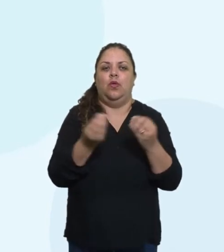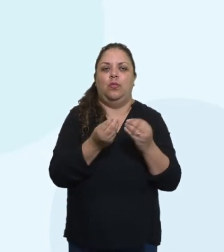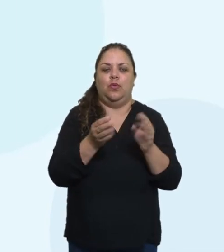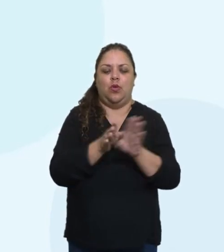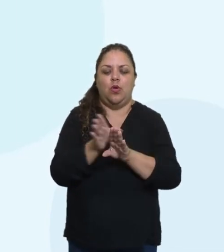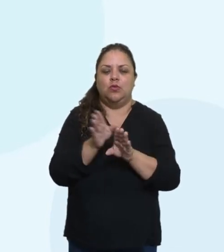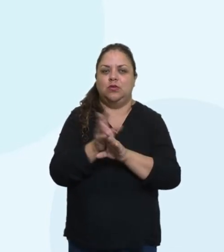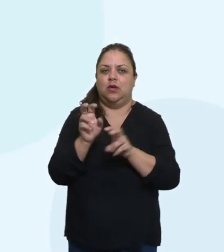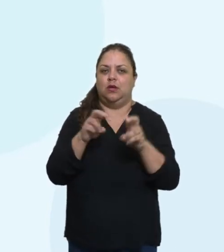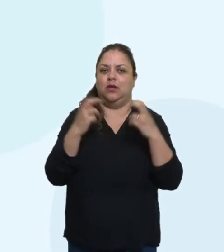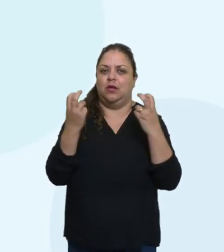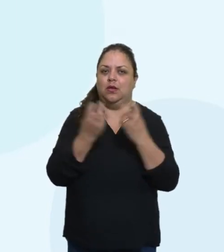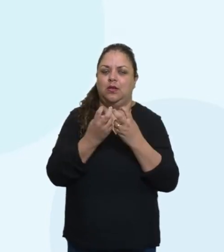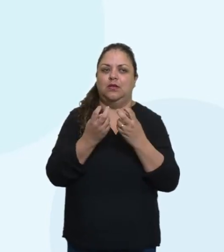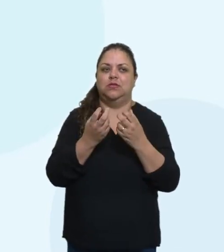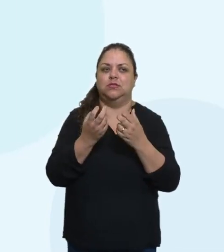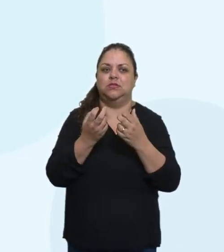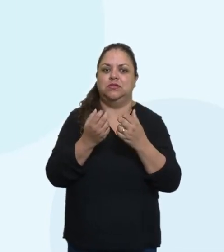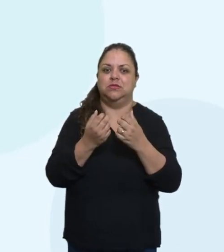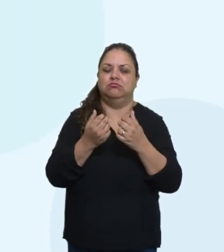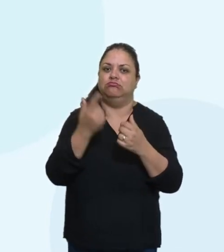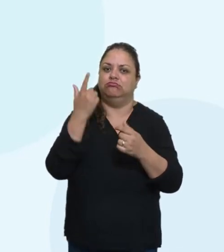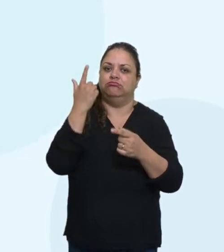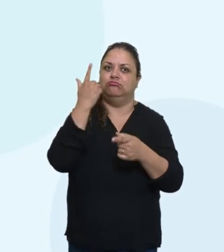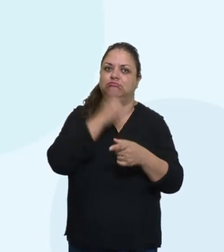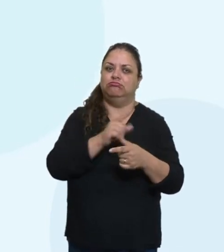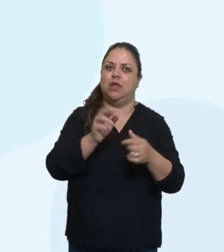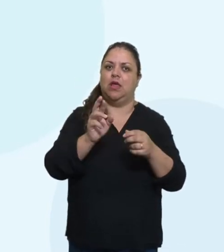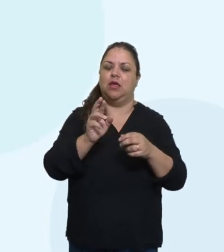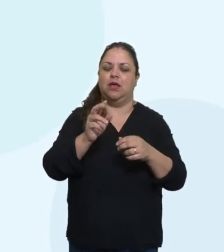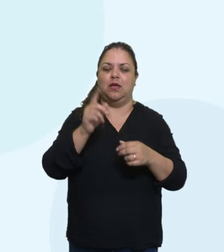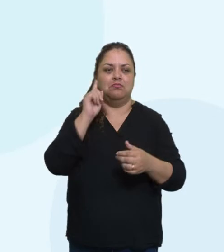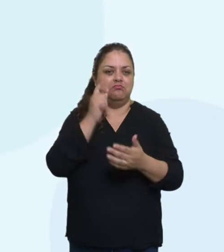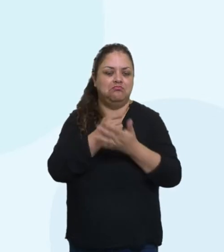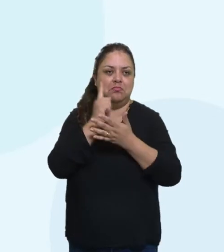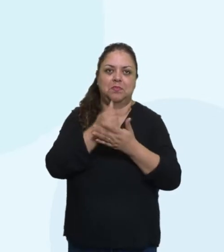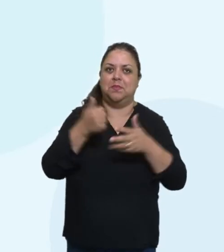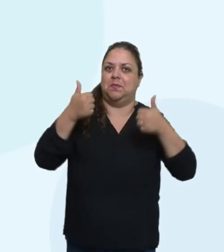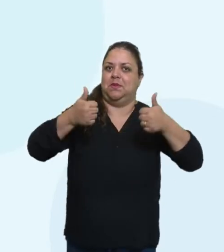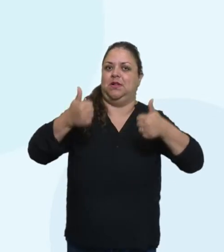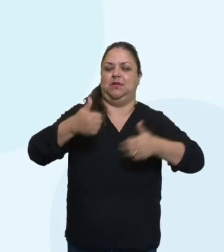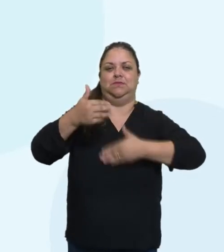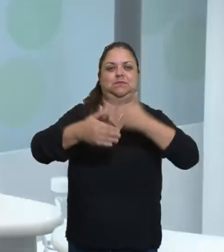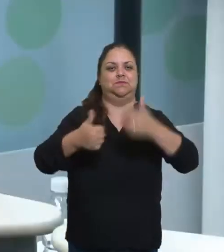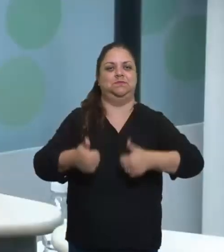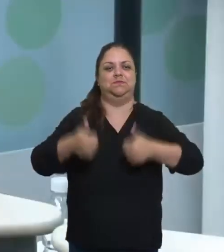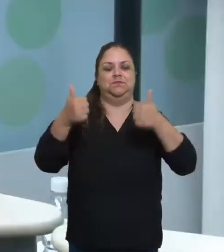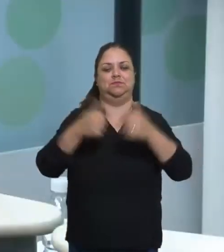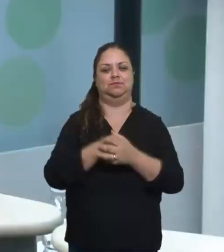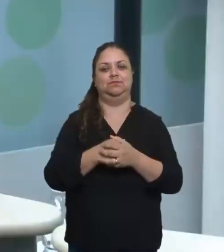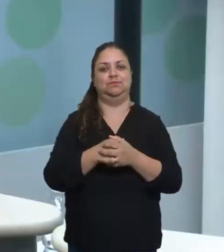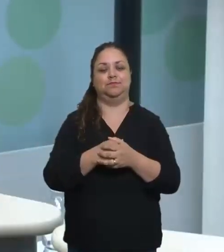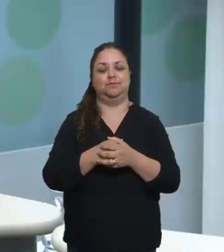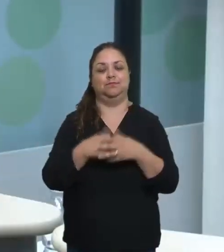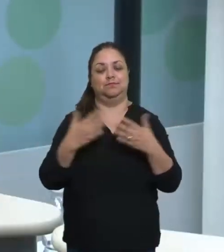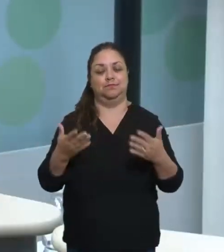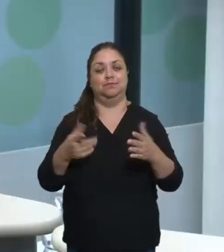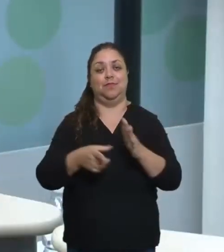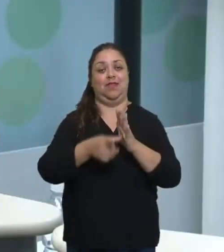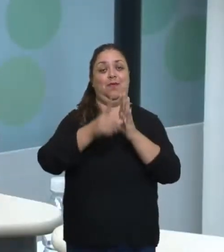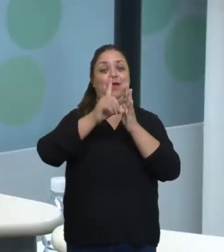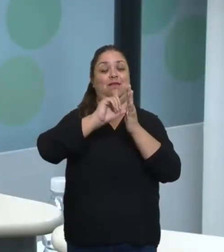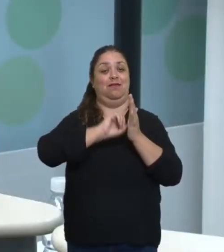conselho de classe bem sucedido Então veja só lá no primeiro momento antes da já se